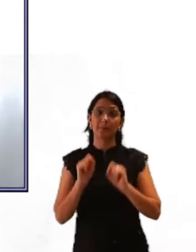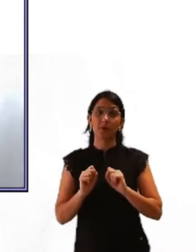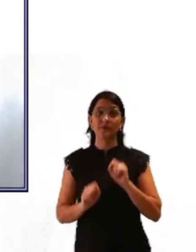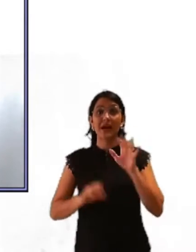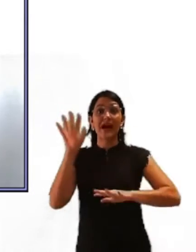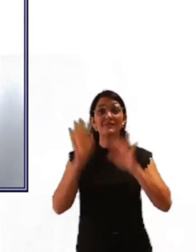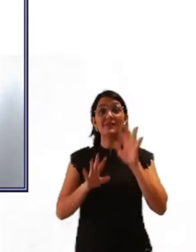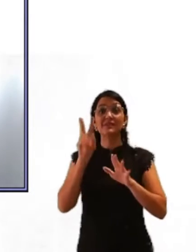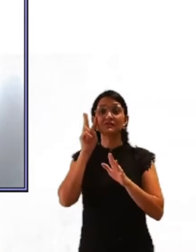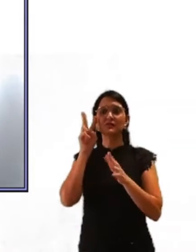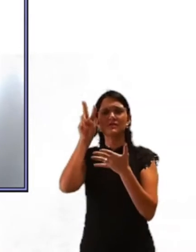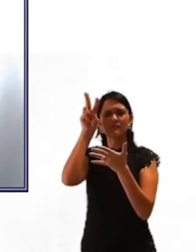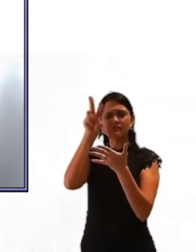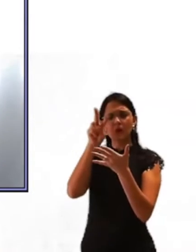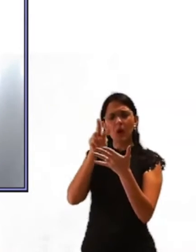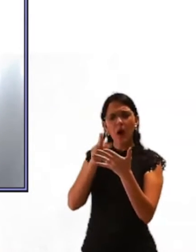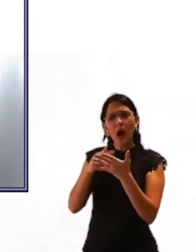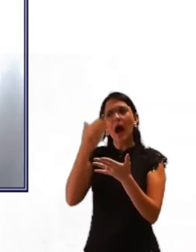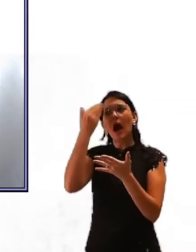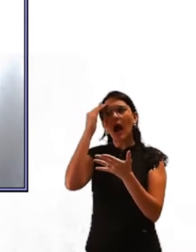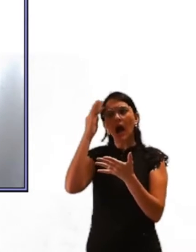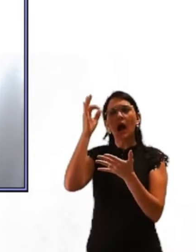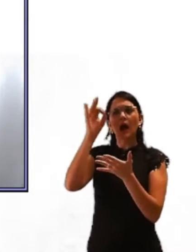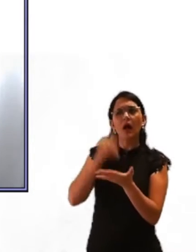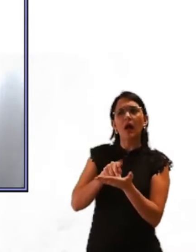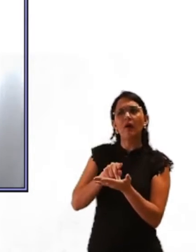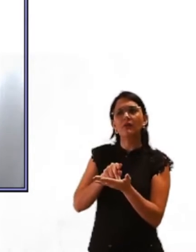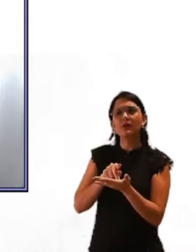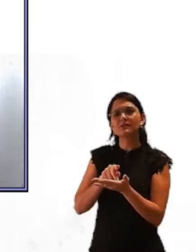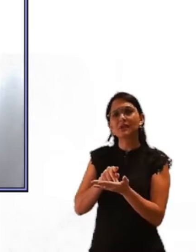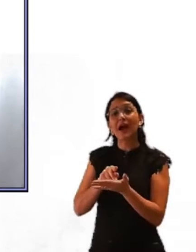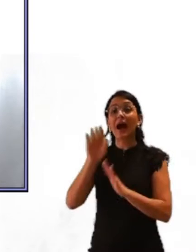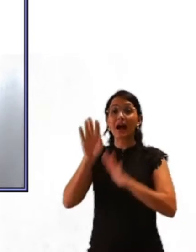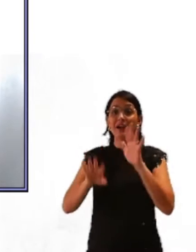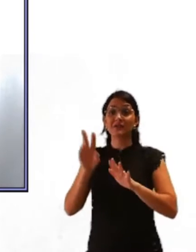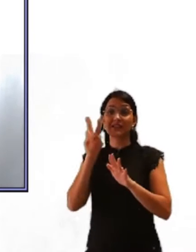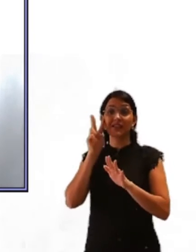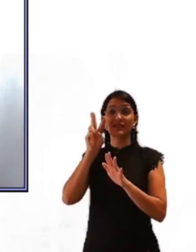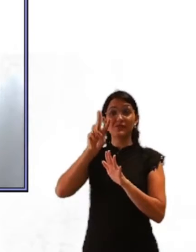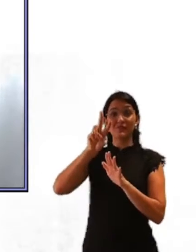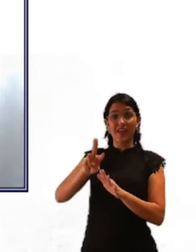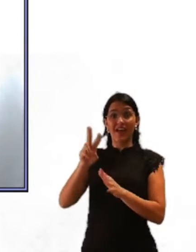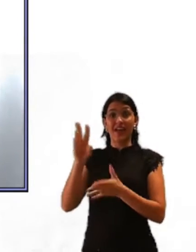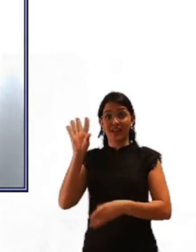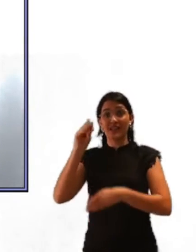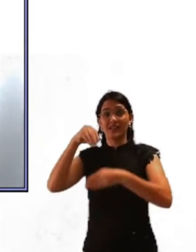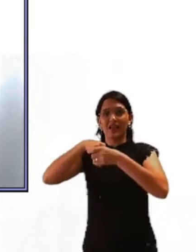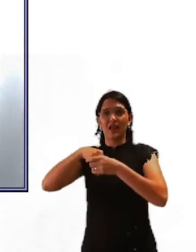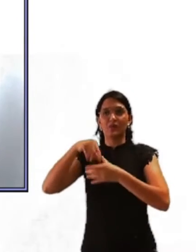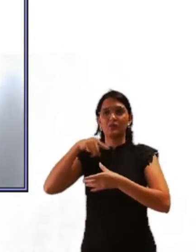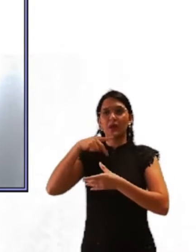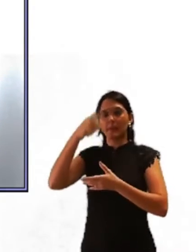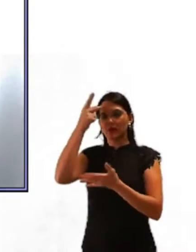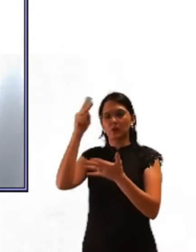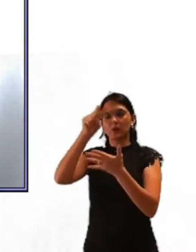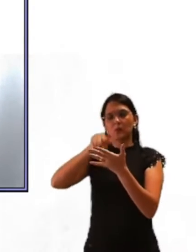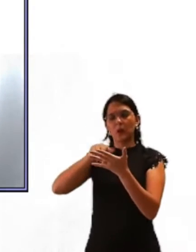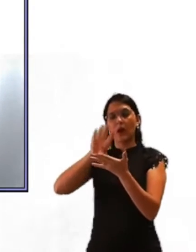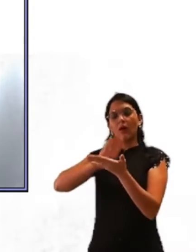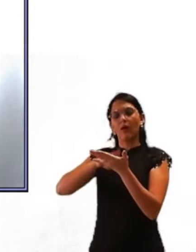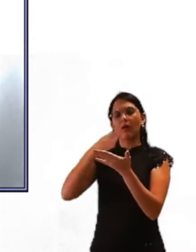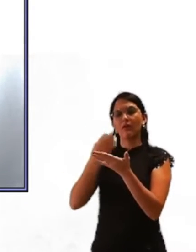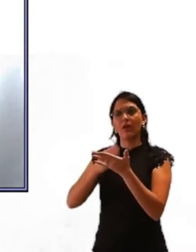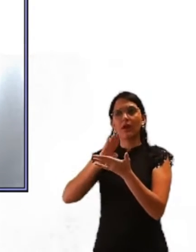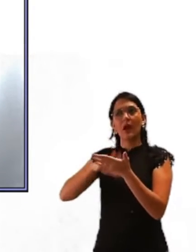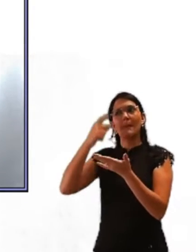aquela interpretação clássica, há um subjetivismo do intérprete. O intérprete retrata na sua interpretação os